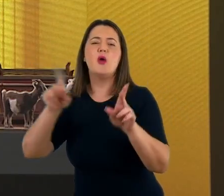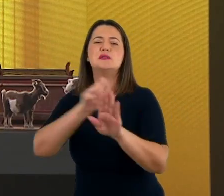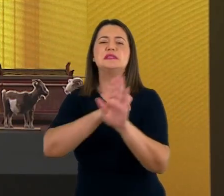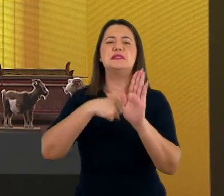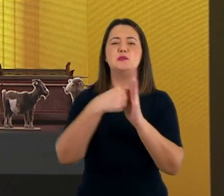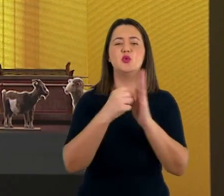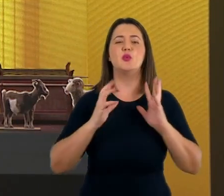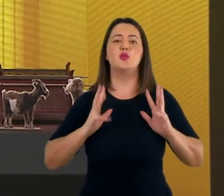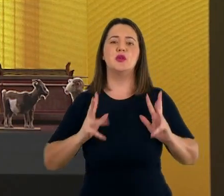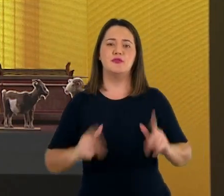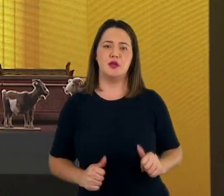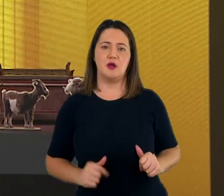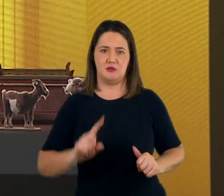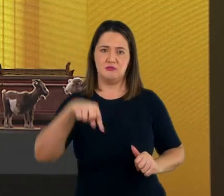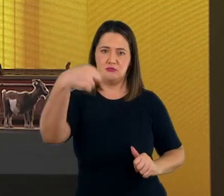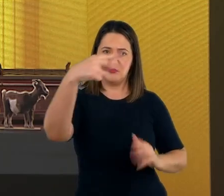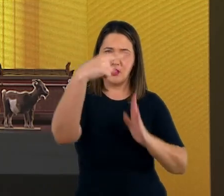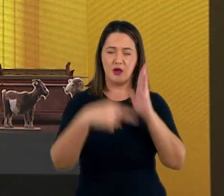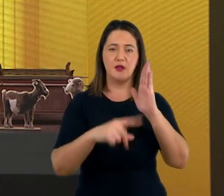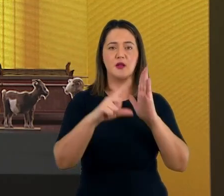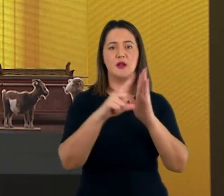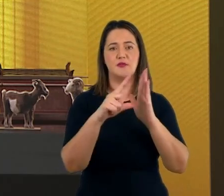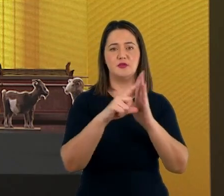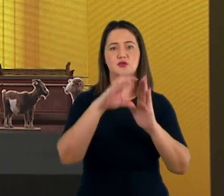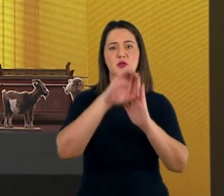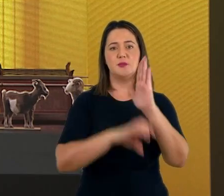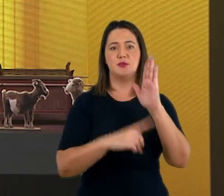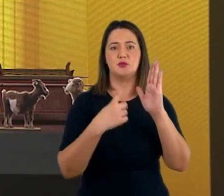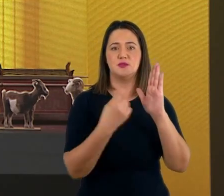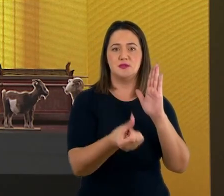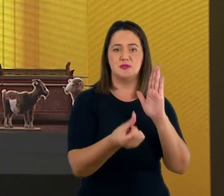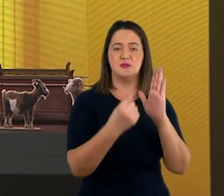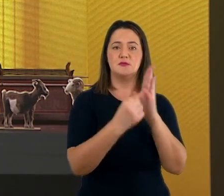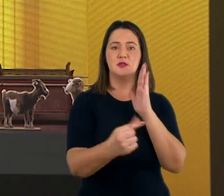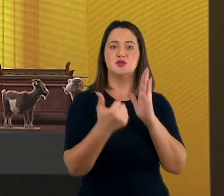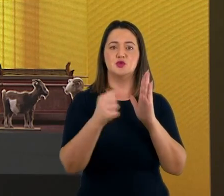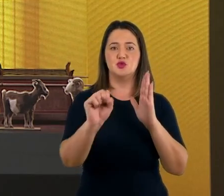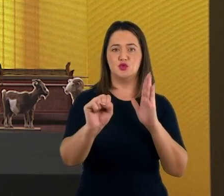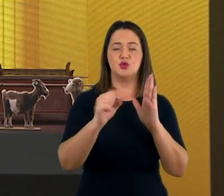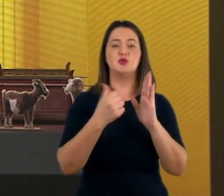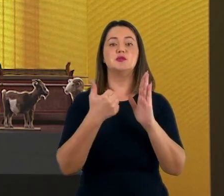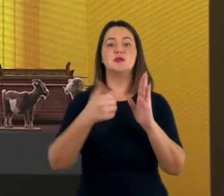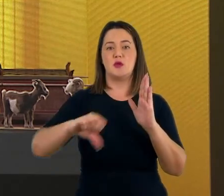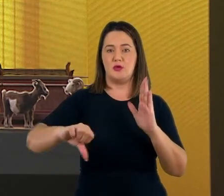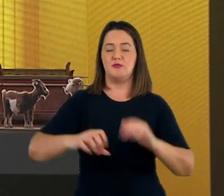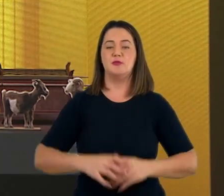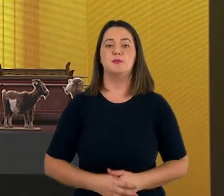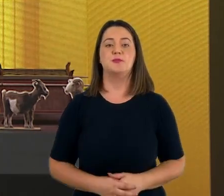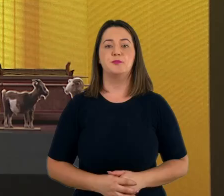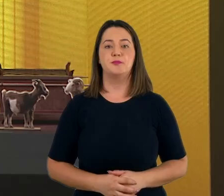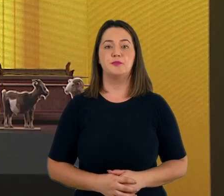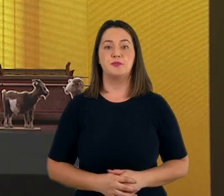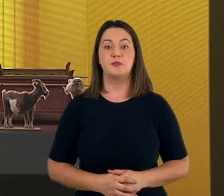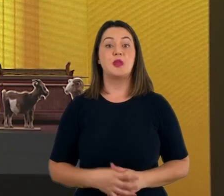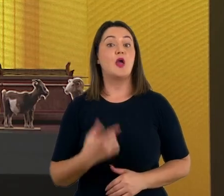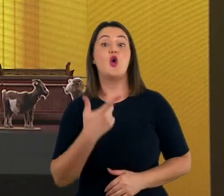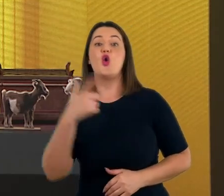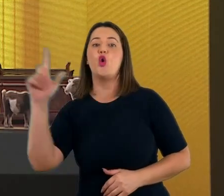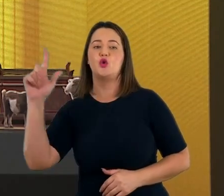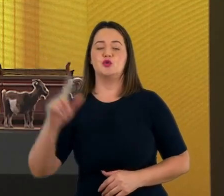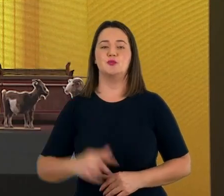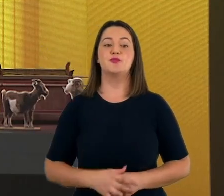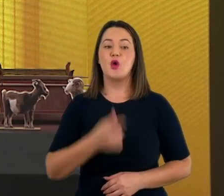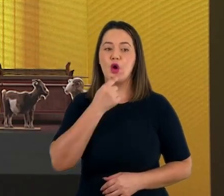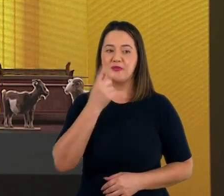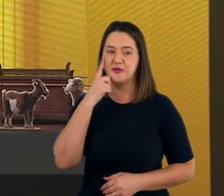externo aqui do santuário. Você pode ler isso com calma depois em Levítico, capítulo 16, versos 18 e 19. Aí vinha